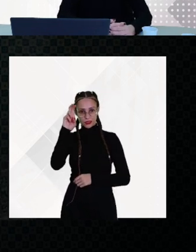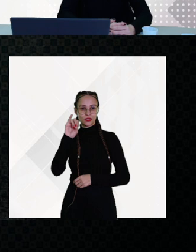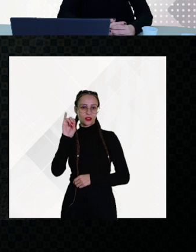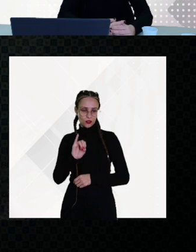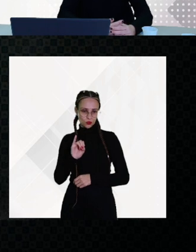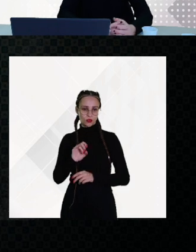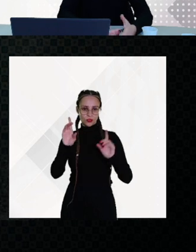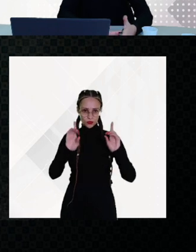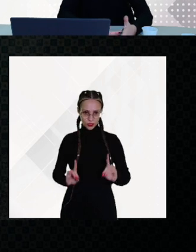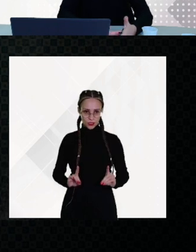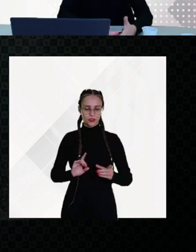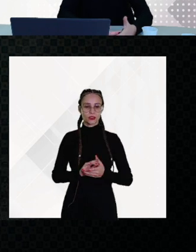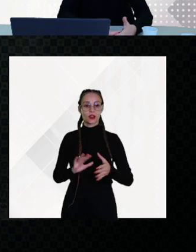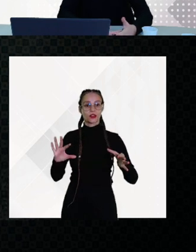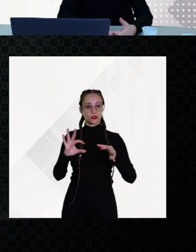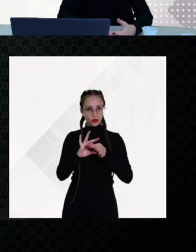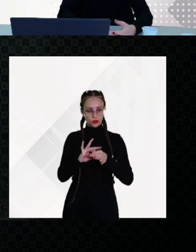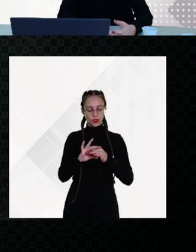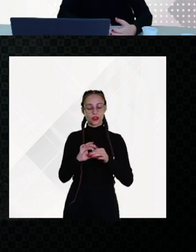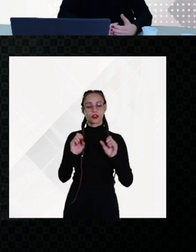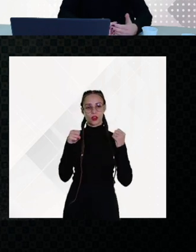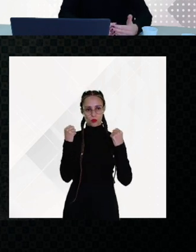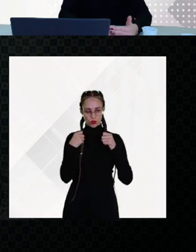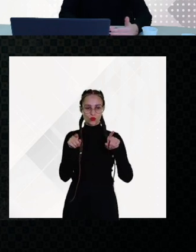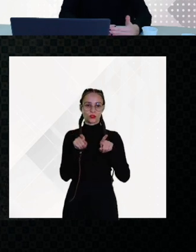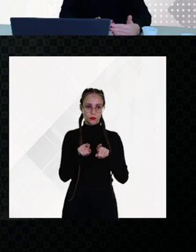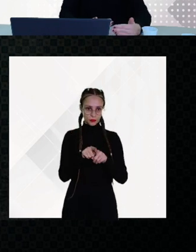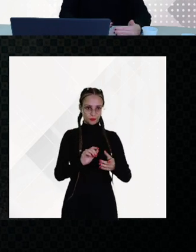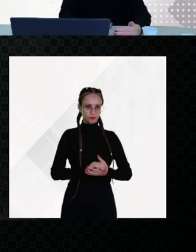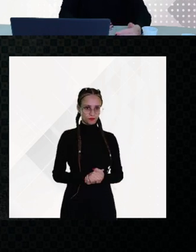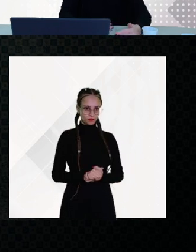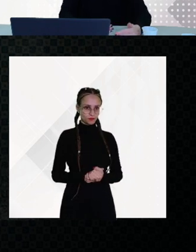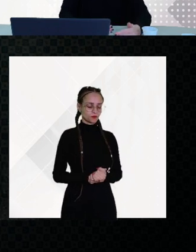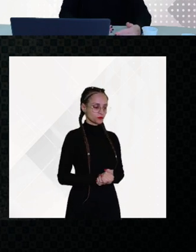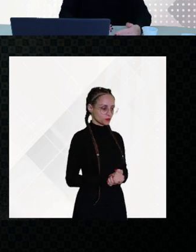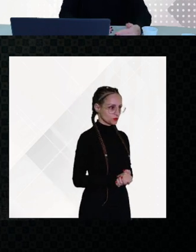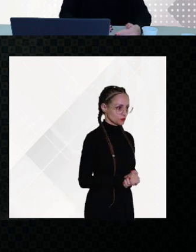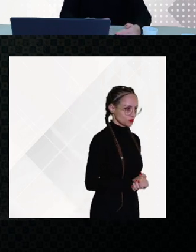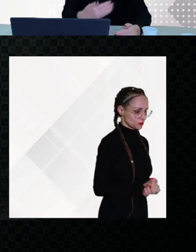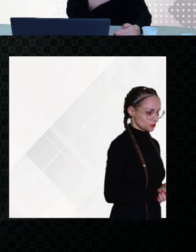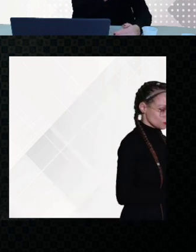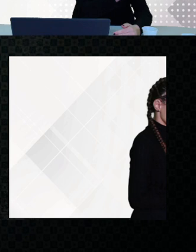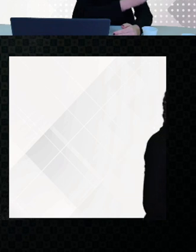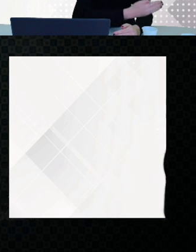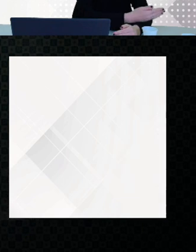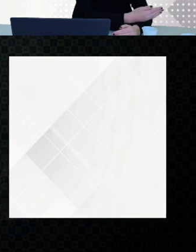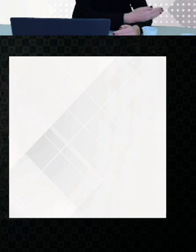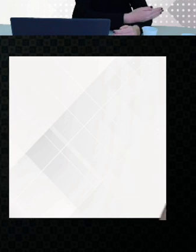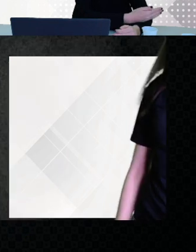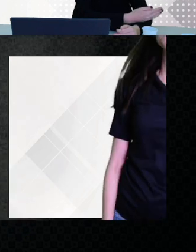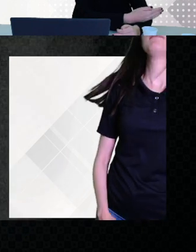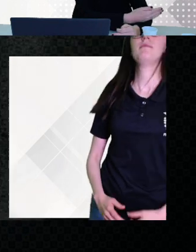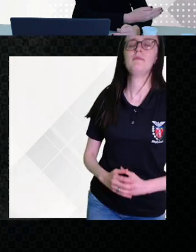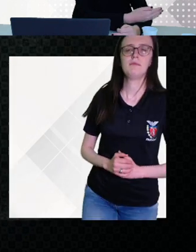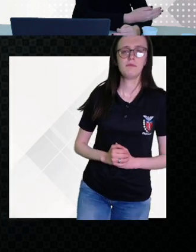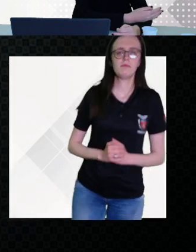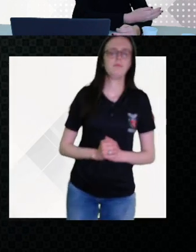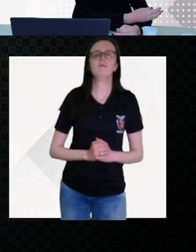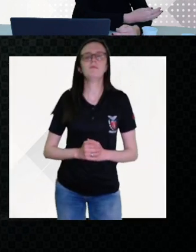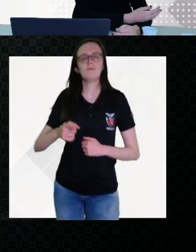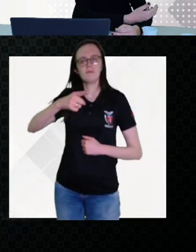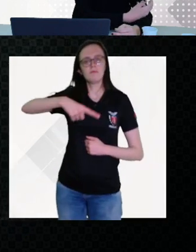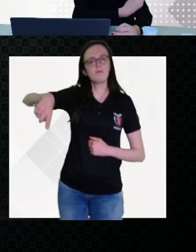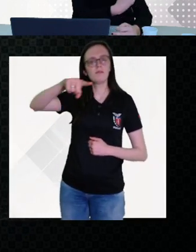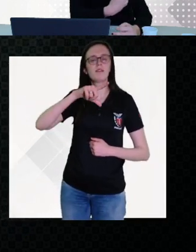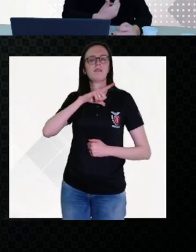está muito associada à questão motora, como eu já falei para vocês. Vocês têm um aluno que provavelmente teve uma dessas